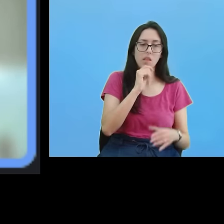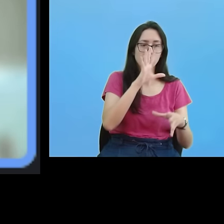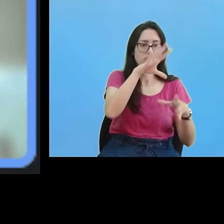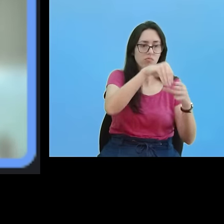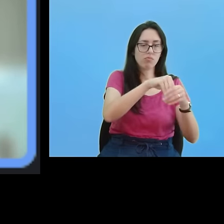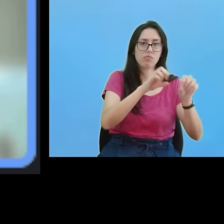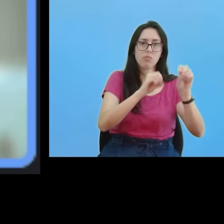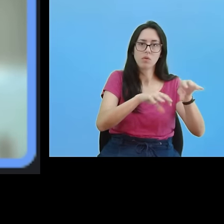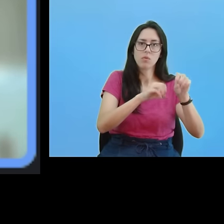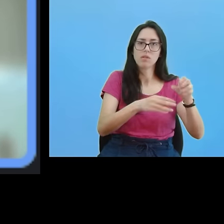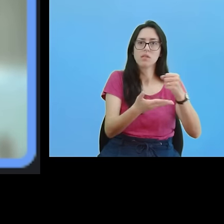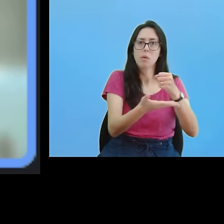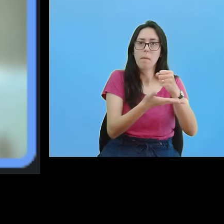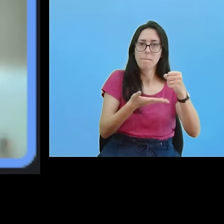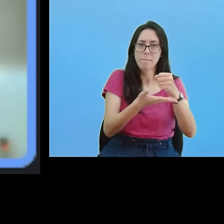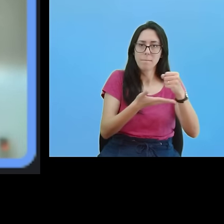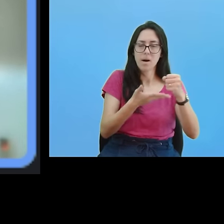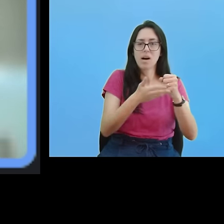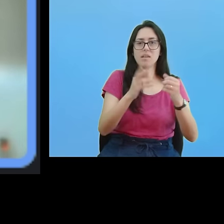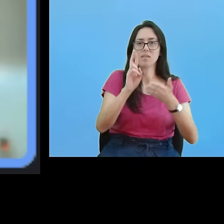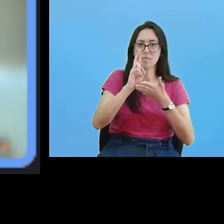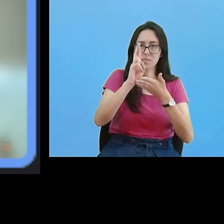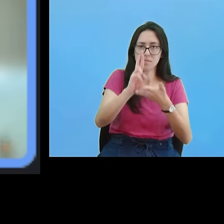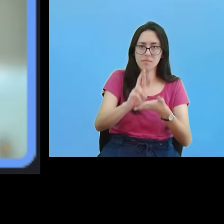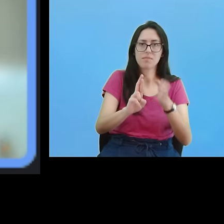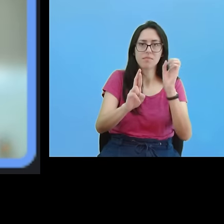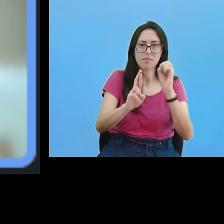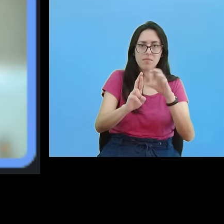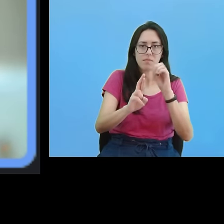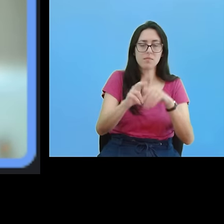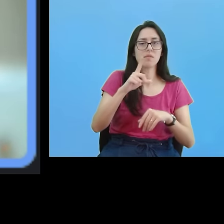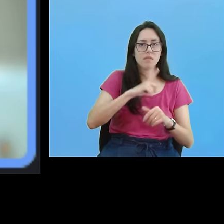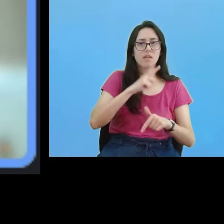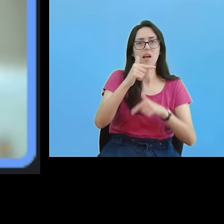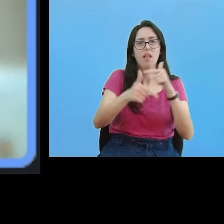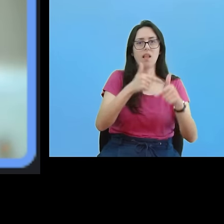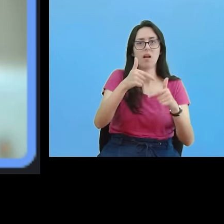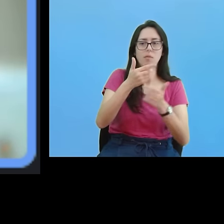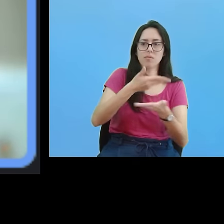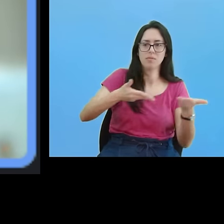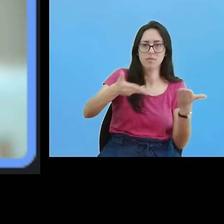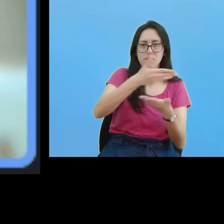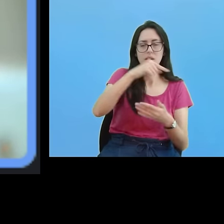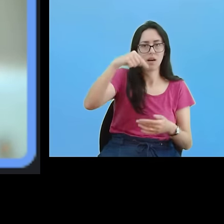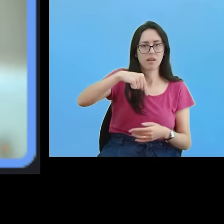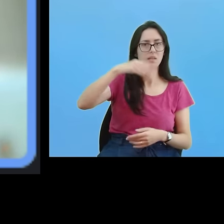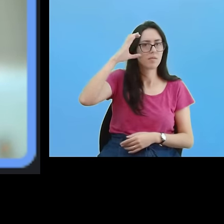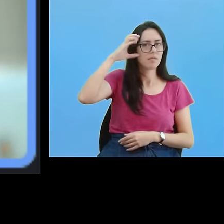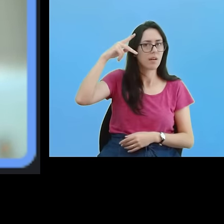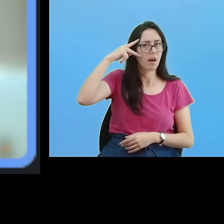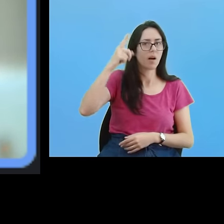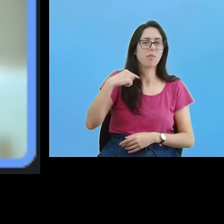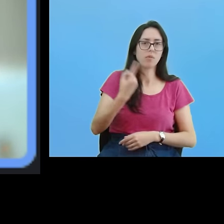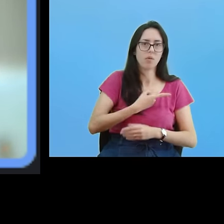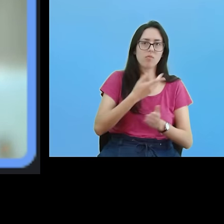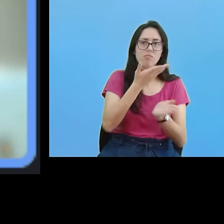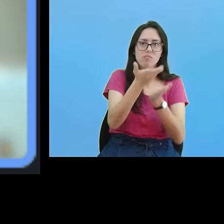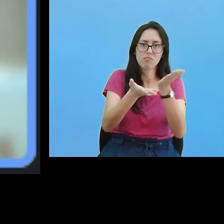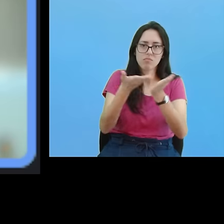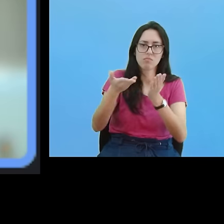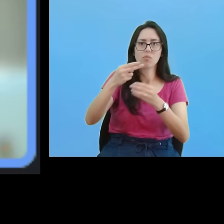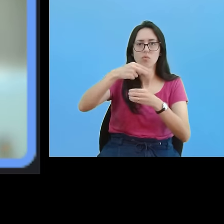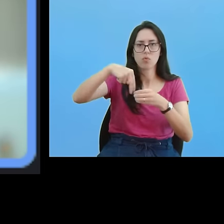atendimento de sala de recurso. Então, há um trabalho em consonância. Mesmo nós, aqui no CAP, atendendo a este núcleo,